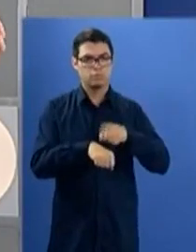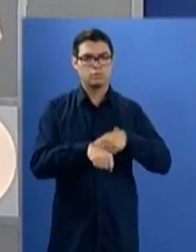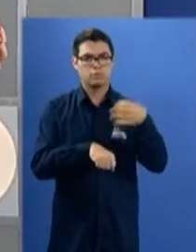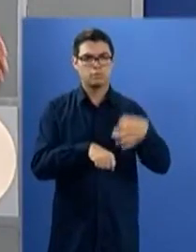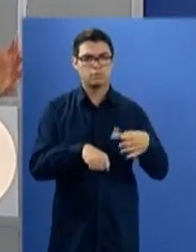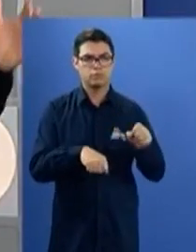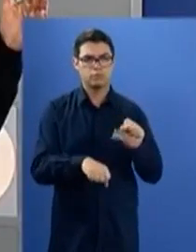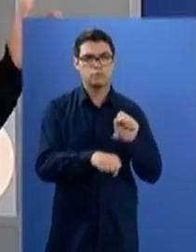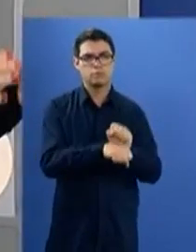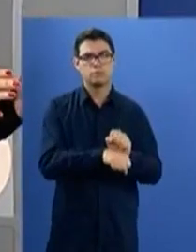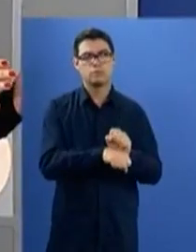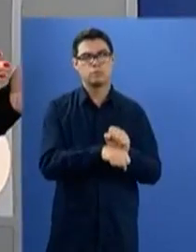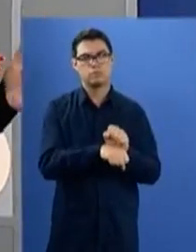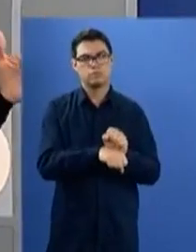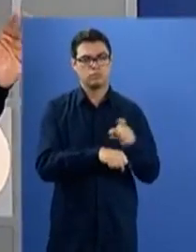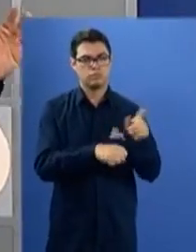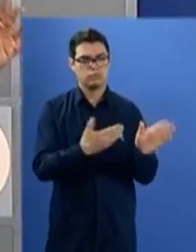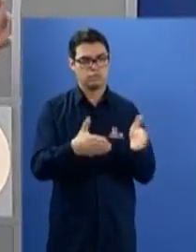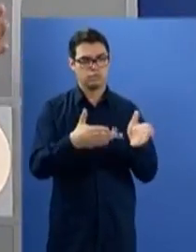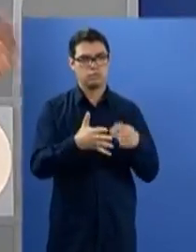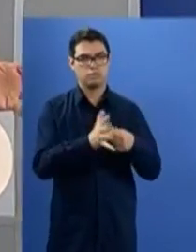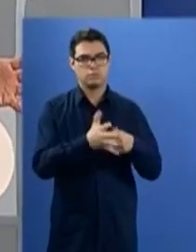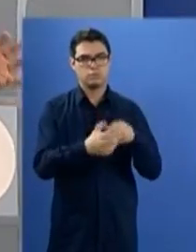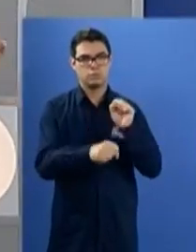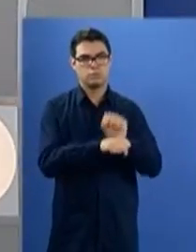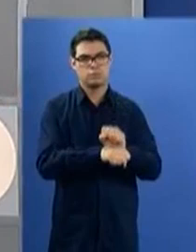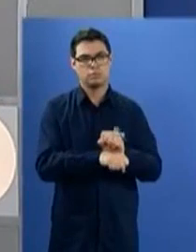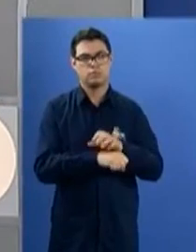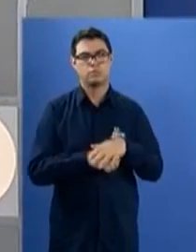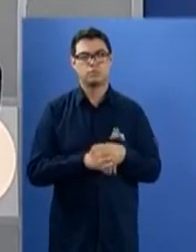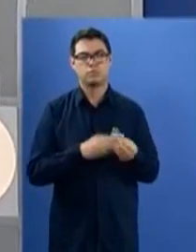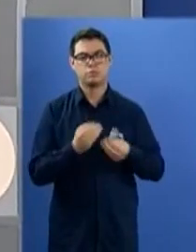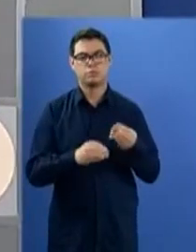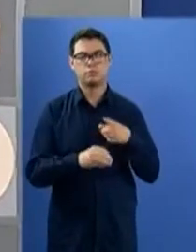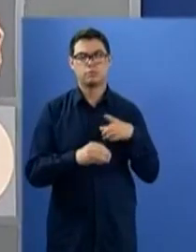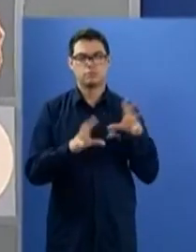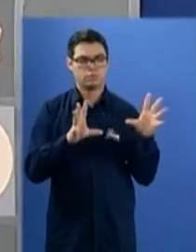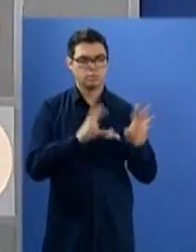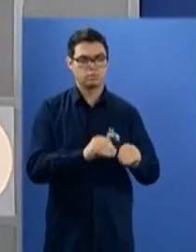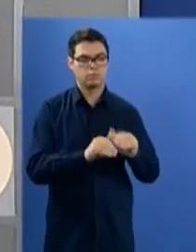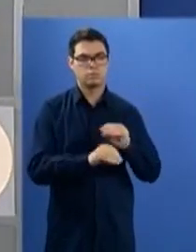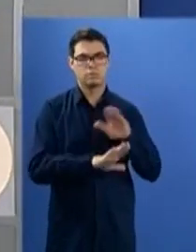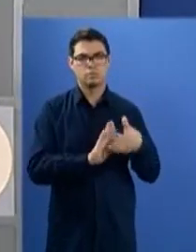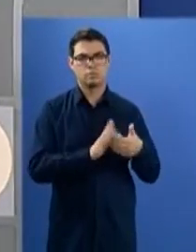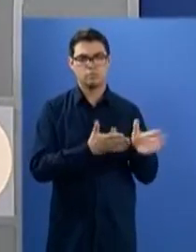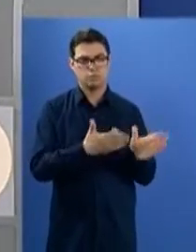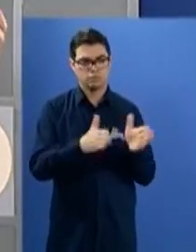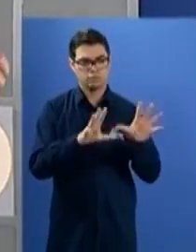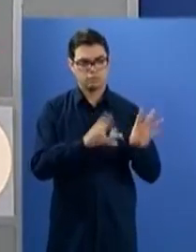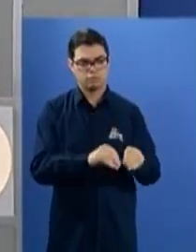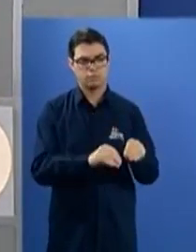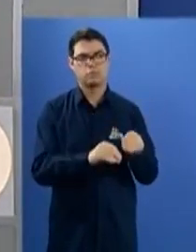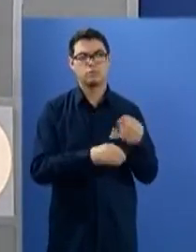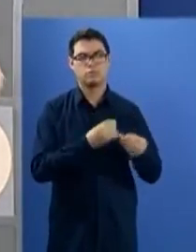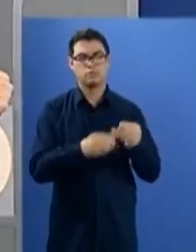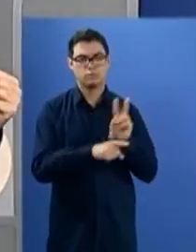quando a máquina estiver parada. Esse é o mais grave, porque você tem que desligar realmente a máquina, o que você